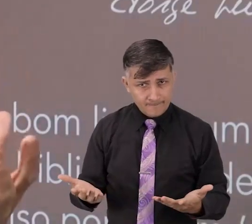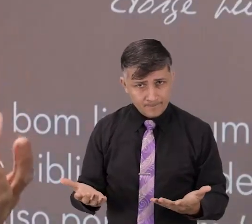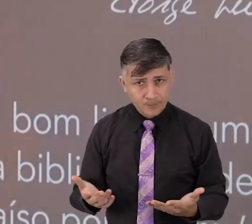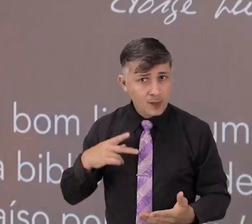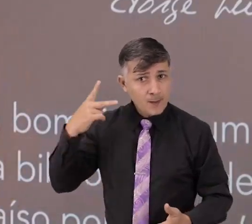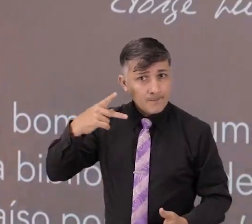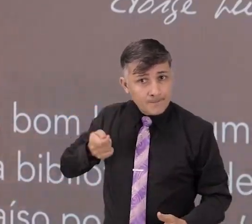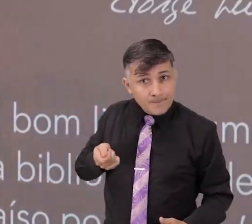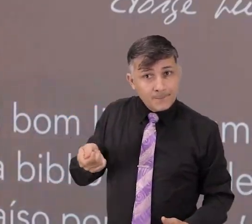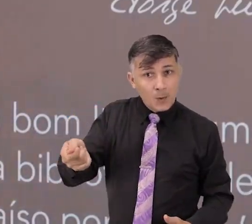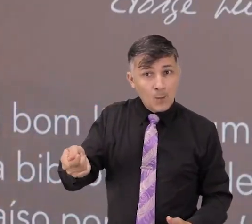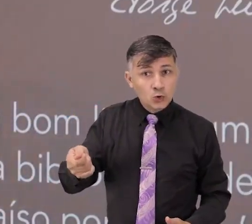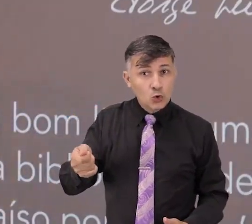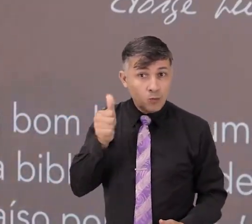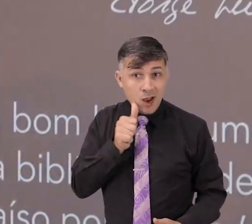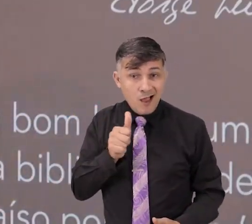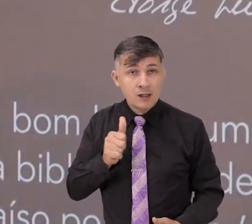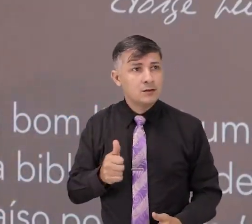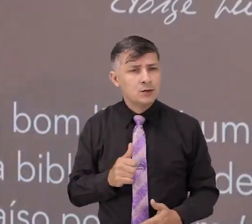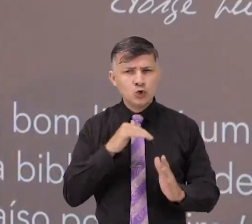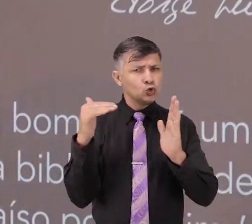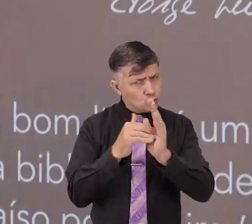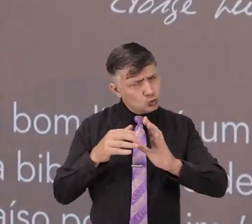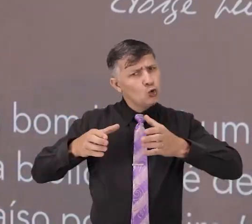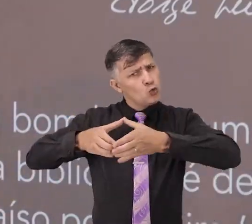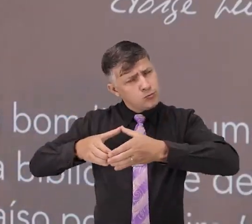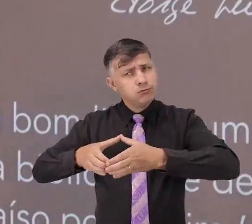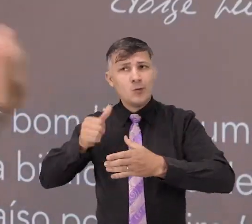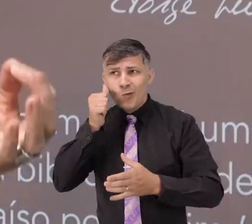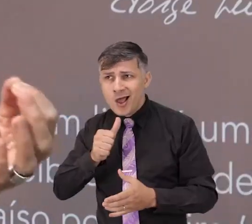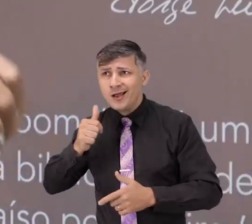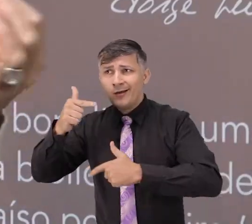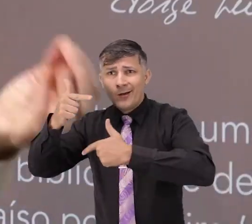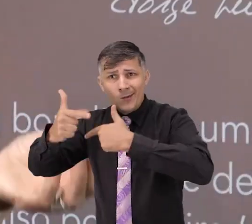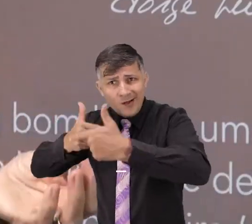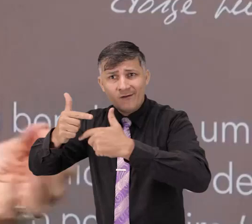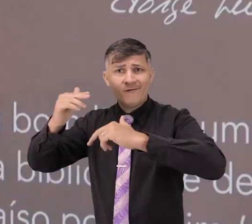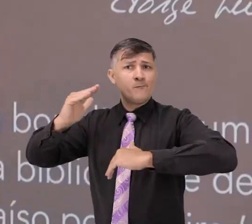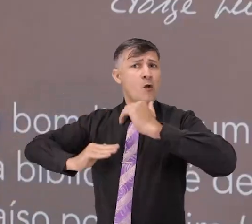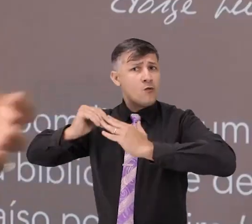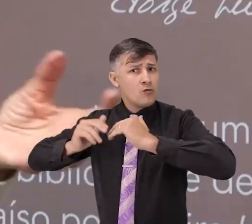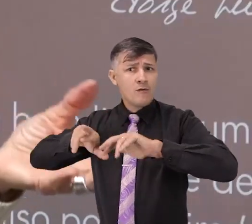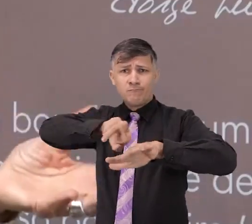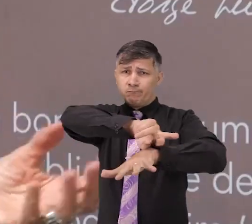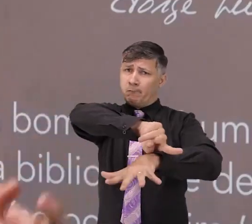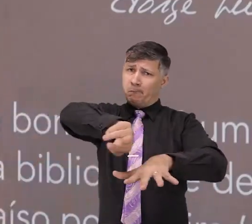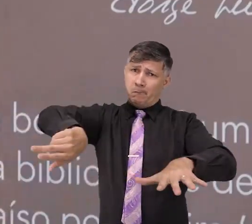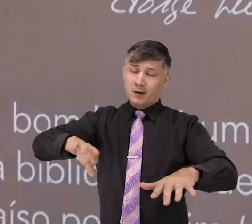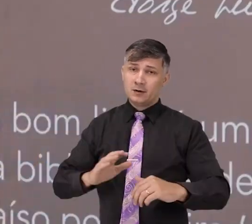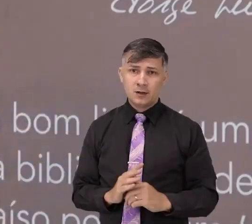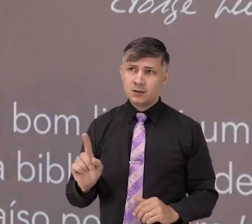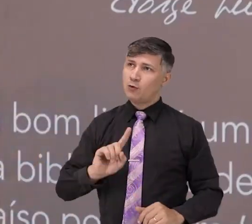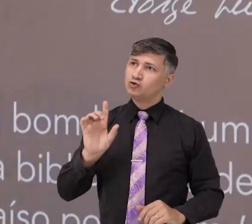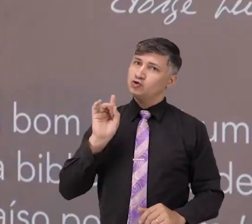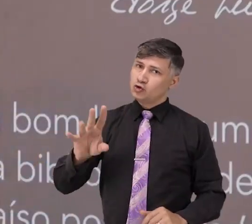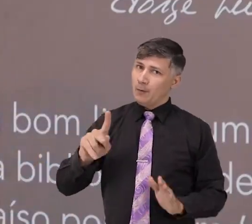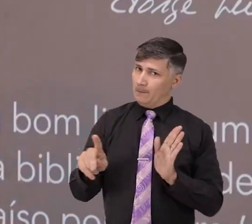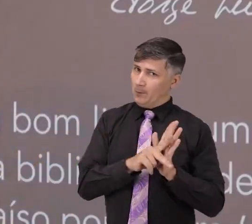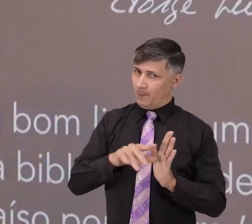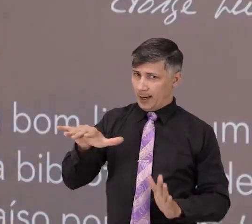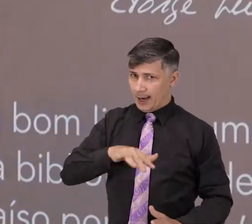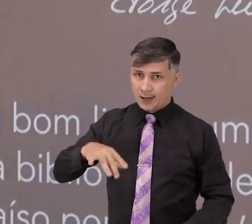várias profissões, isso não é um signo somente da turma do direito, a gente